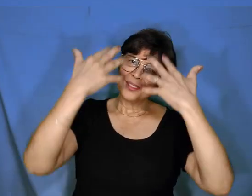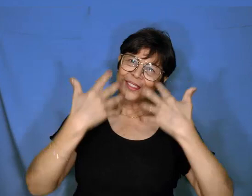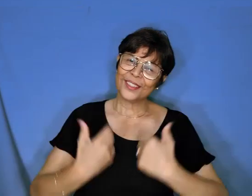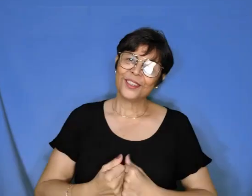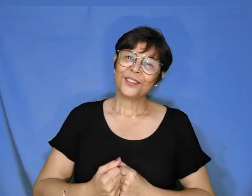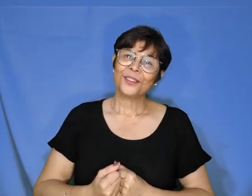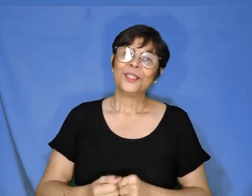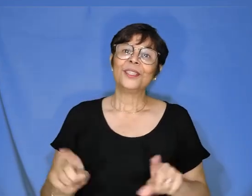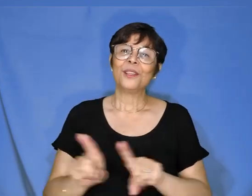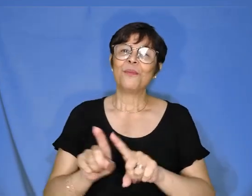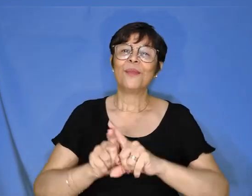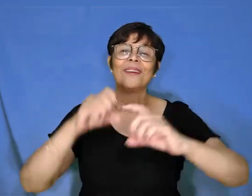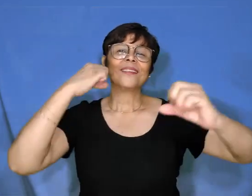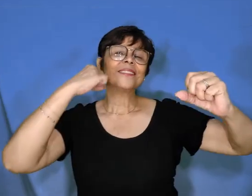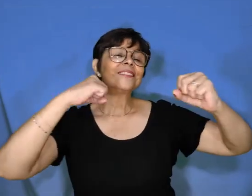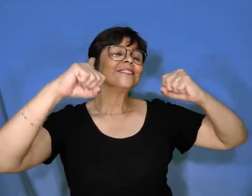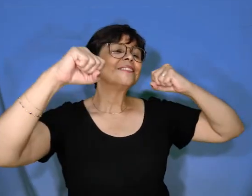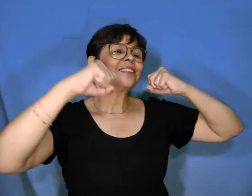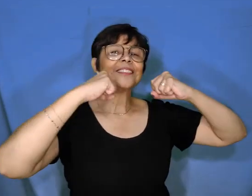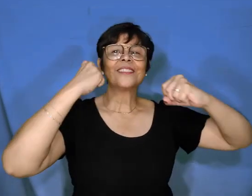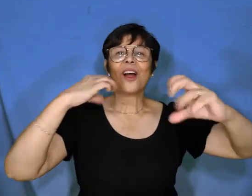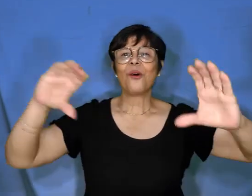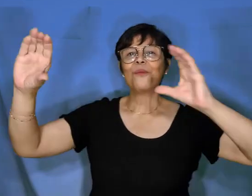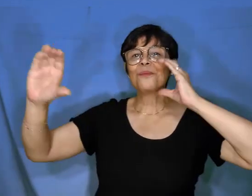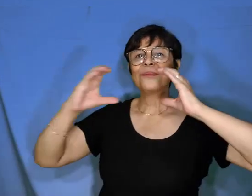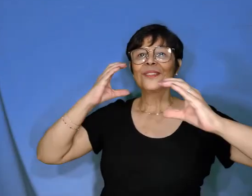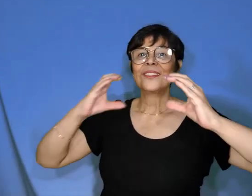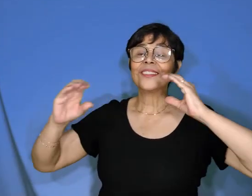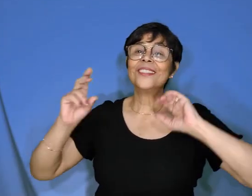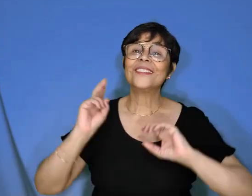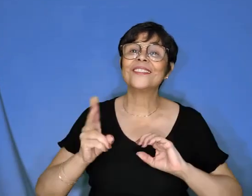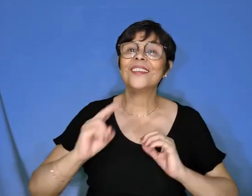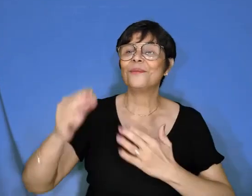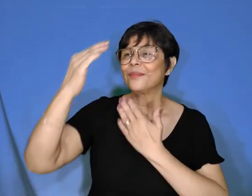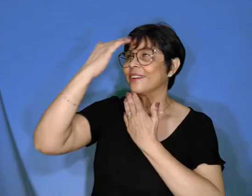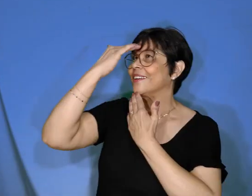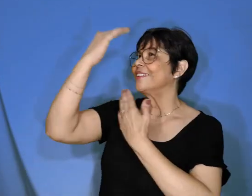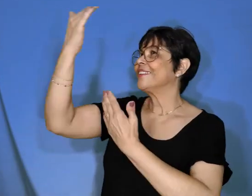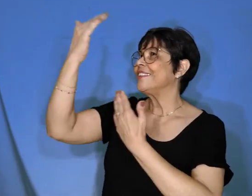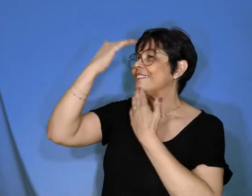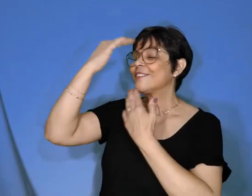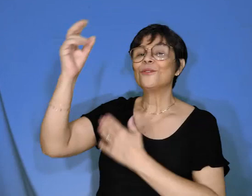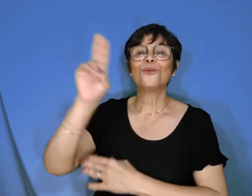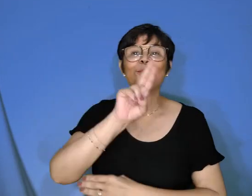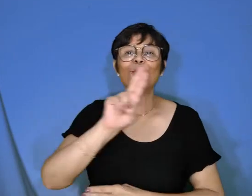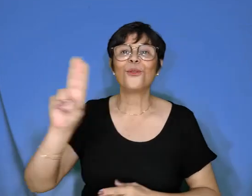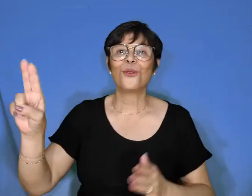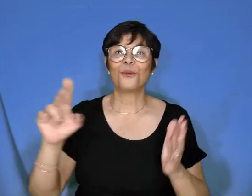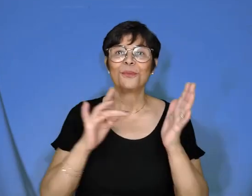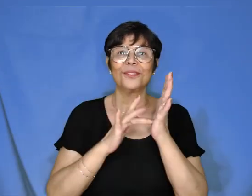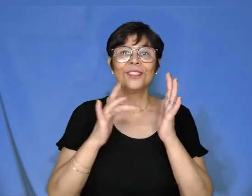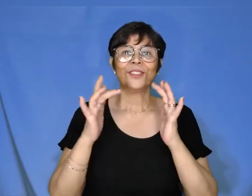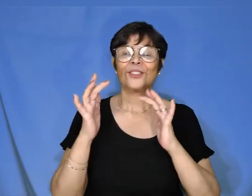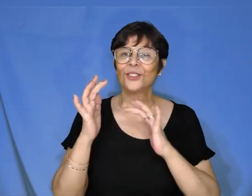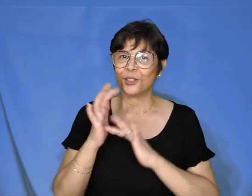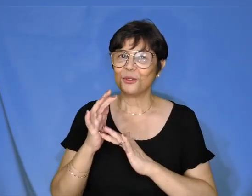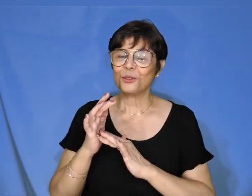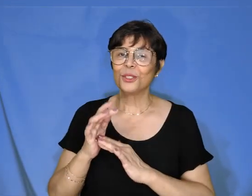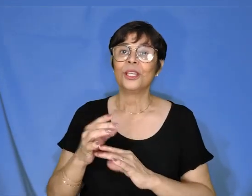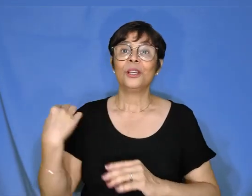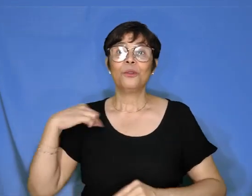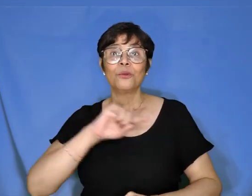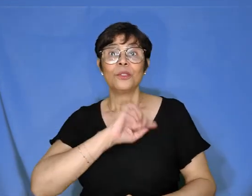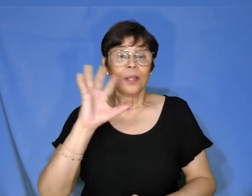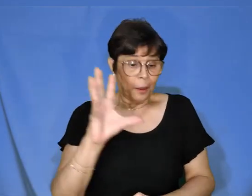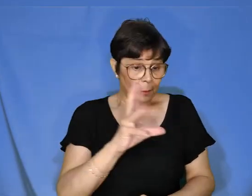Senhor, com hinos e cânticos espirituais, dando sempre graças por tudo a nosso Deus e Pai, em nome do Senhor Jesus